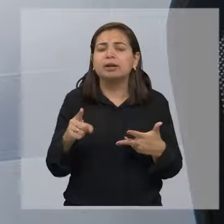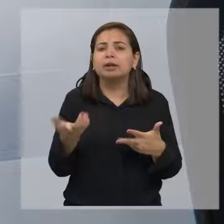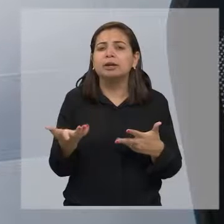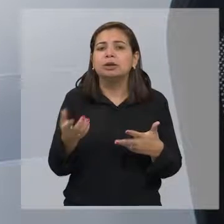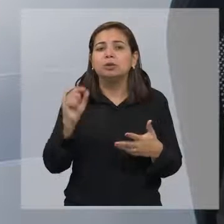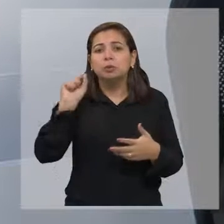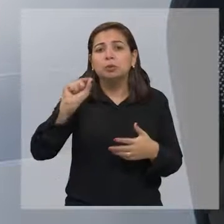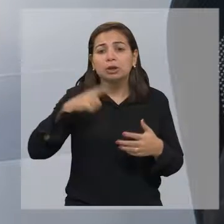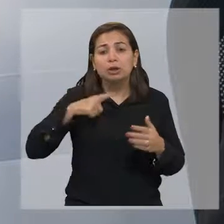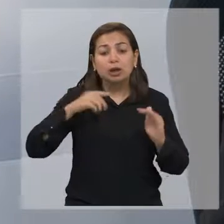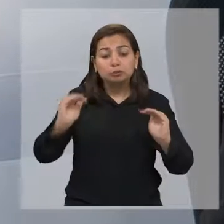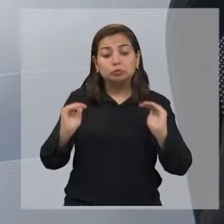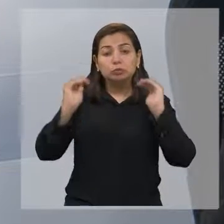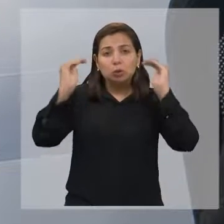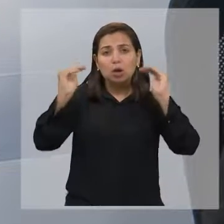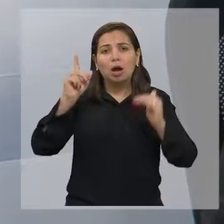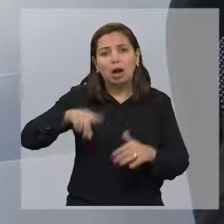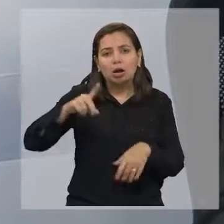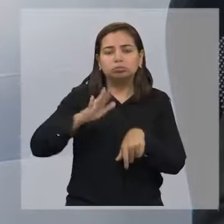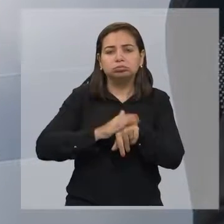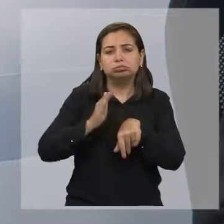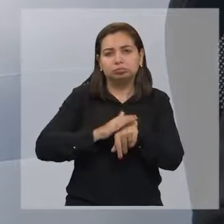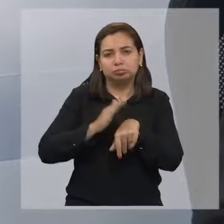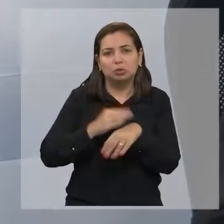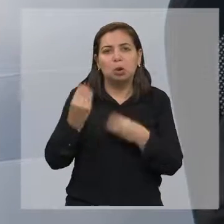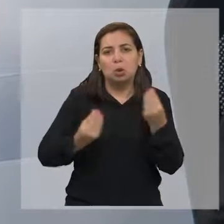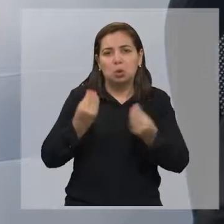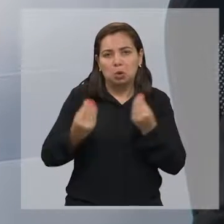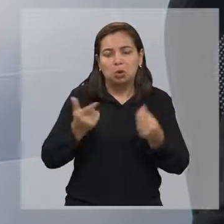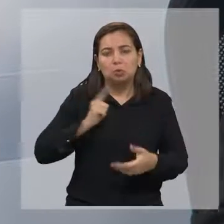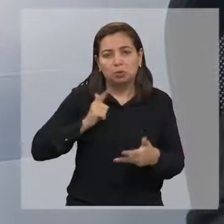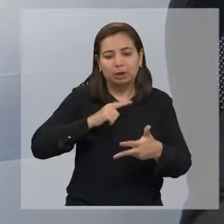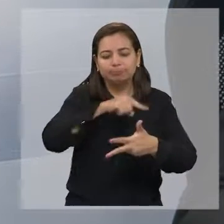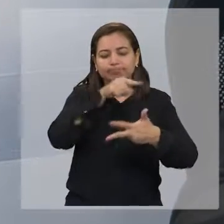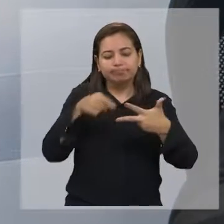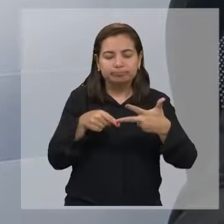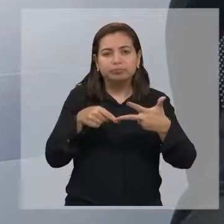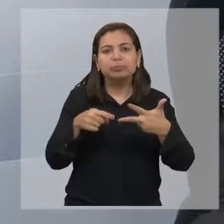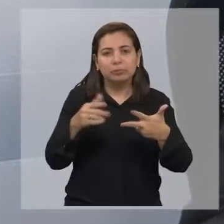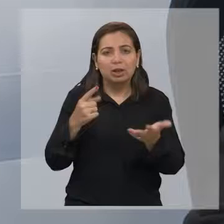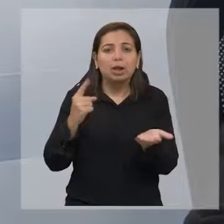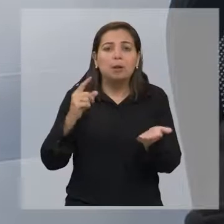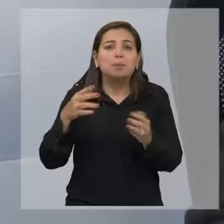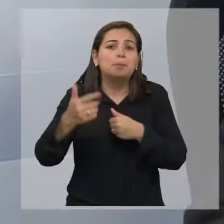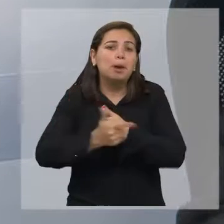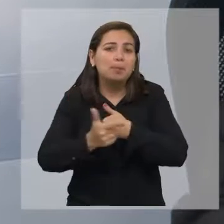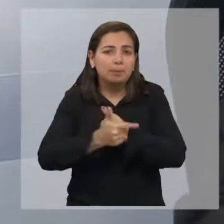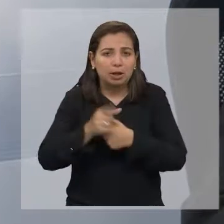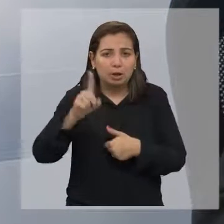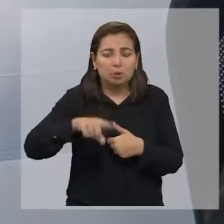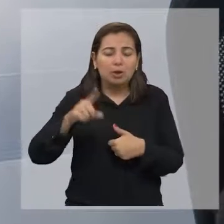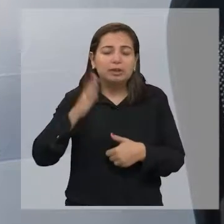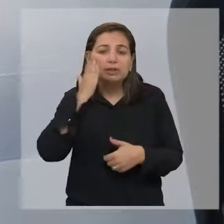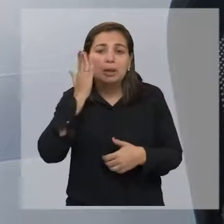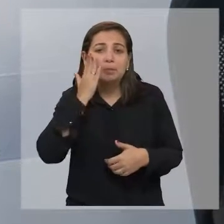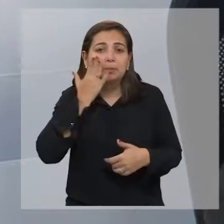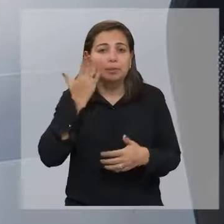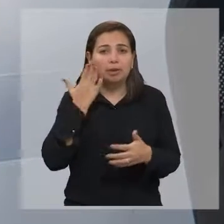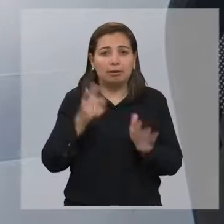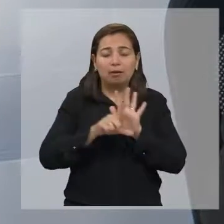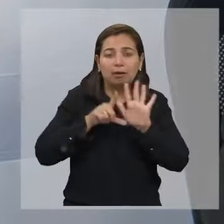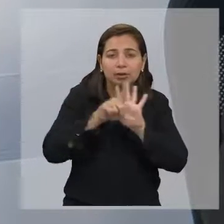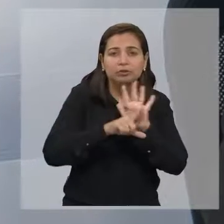e a soberania são as funções estatais. Das três funções estatais, da função de legislar, de julgar os